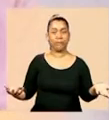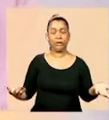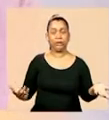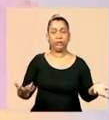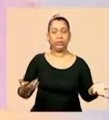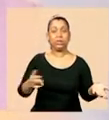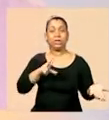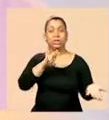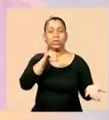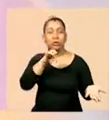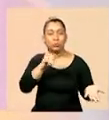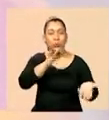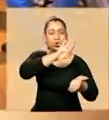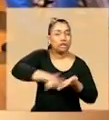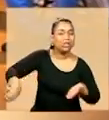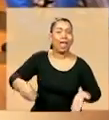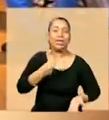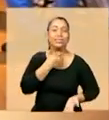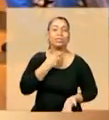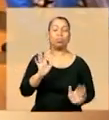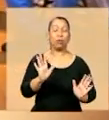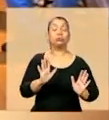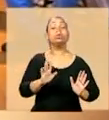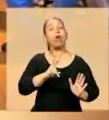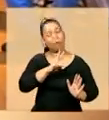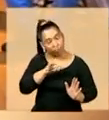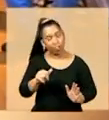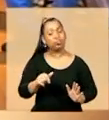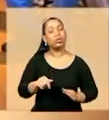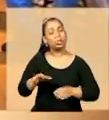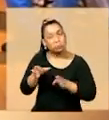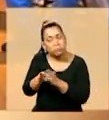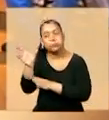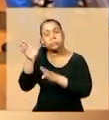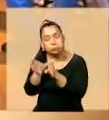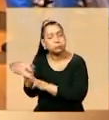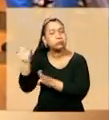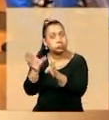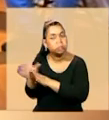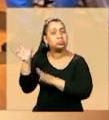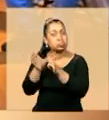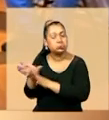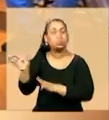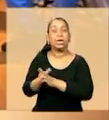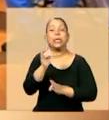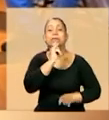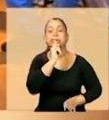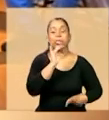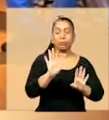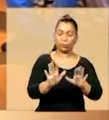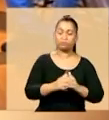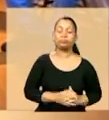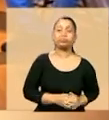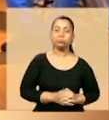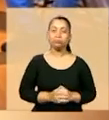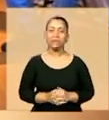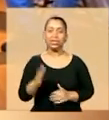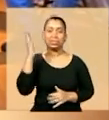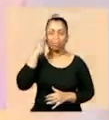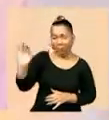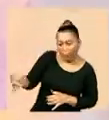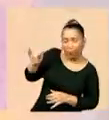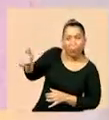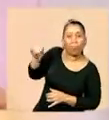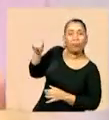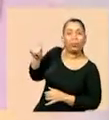risco, eu preciso controlá-lo. Eu vou ter que trabalhar com ele. Por exemplo, eu vou mexer numa instalação